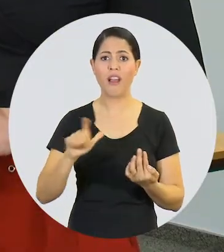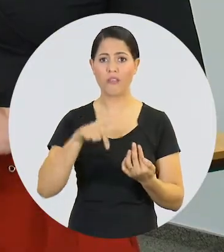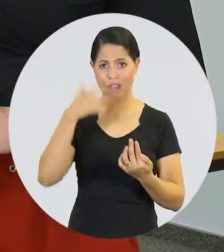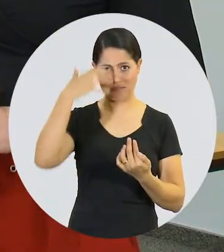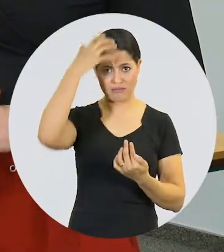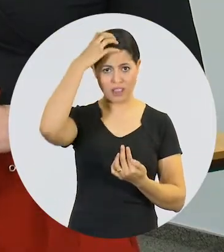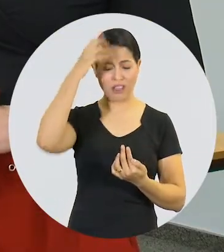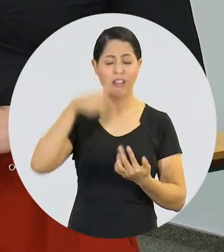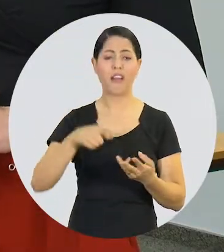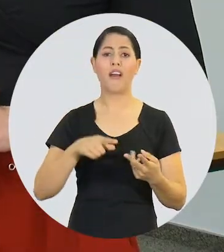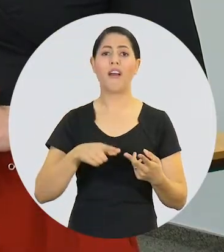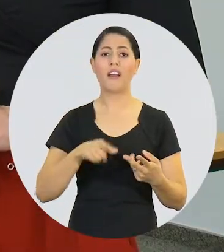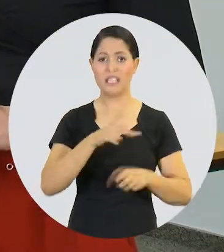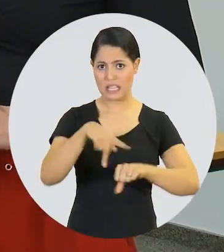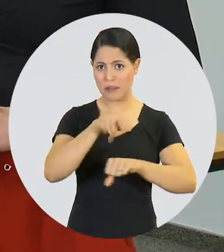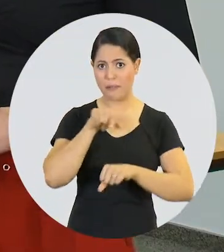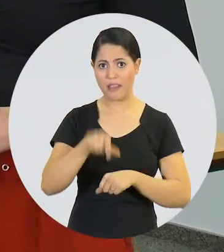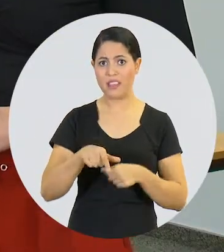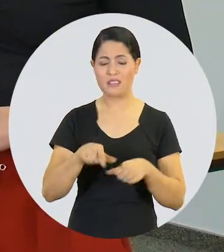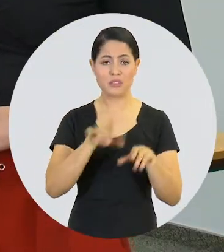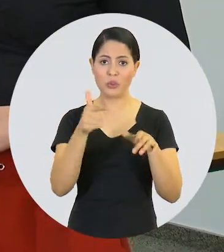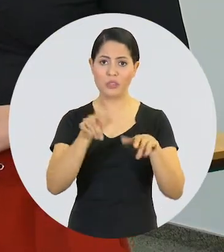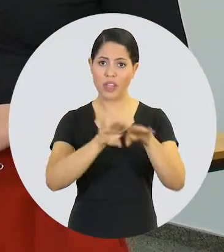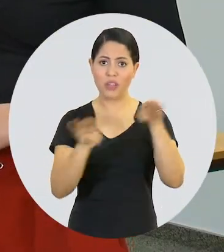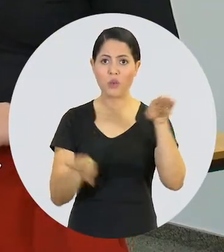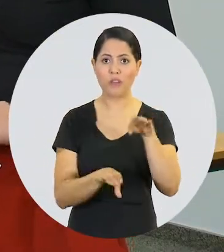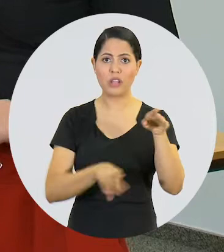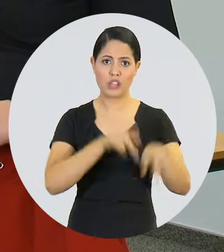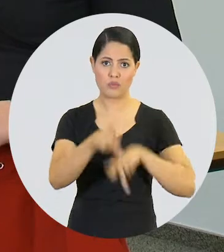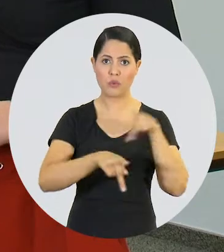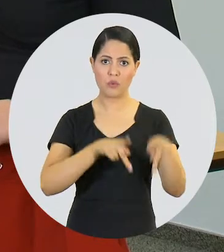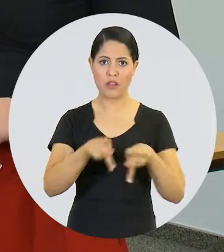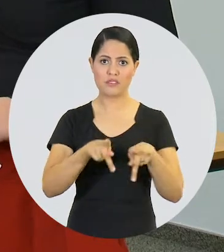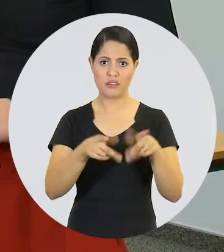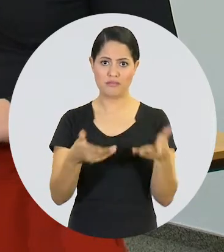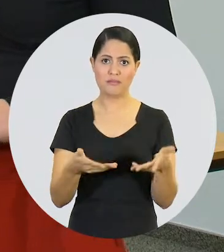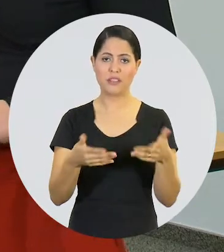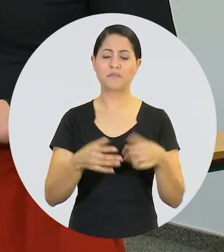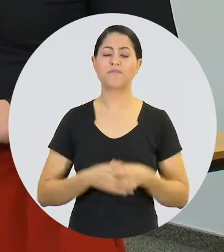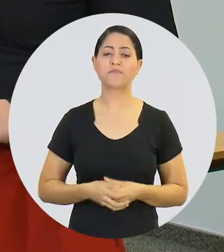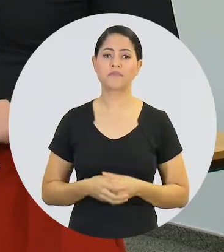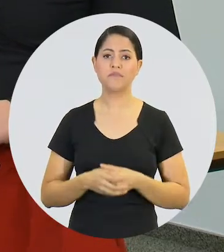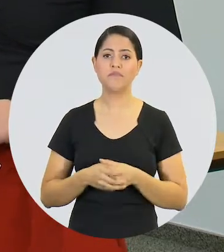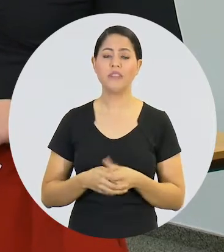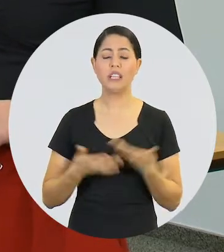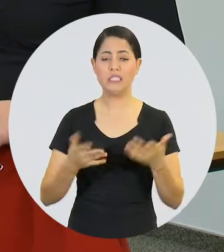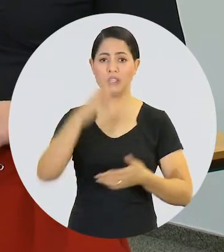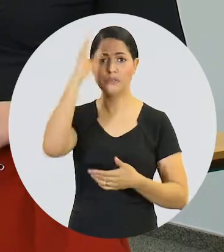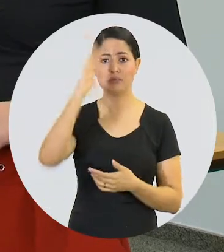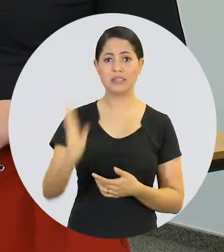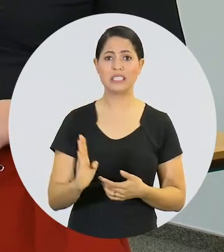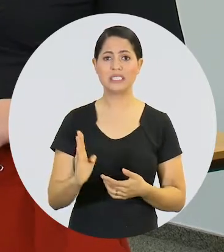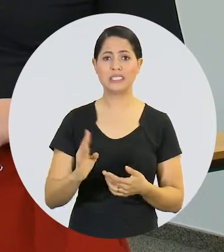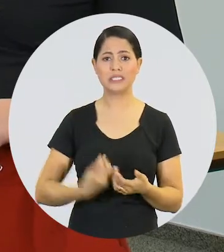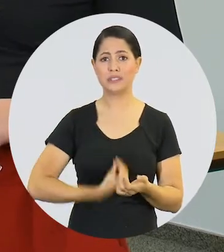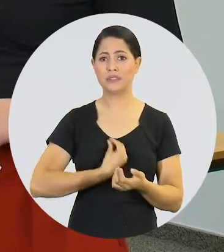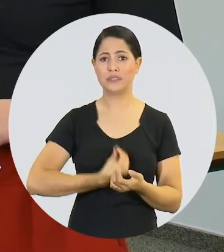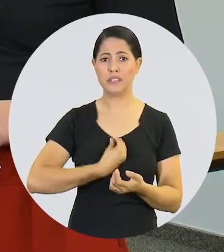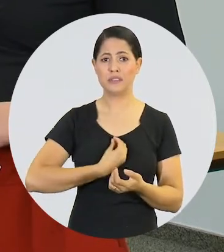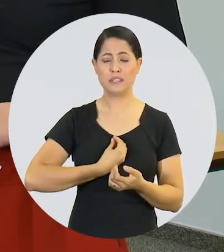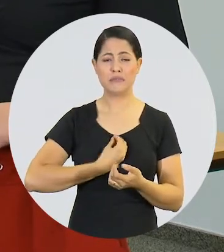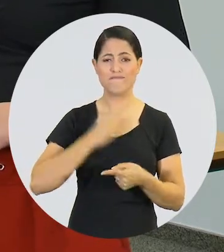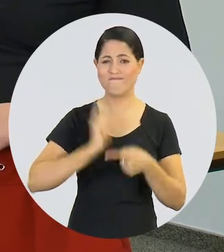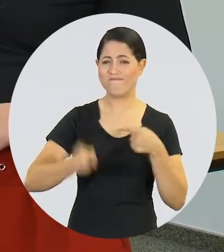são não têm uma condição de igualdade republicana com os demais cidadãos. Então, nós vivemos um drama,